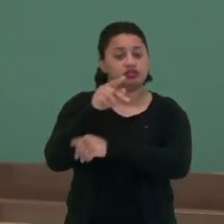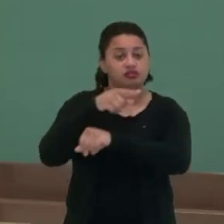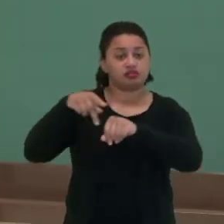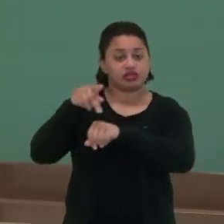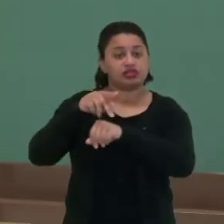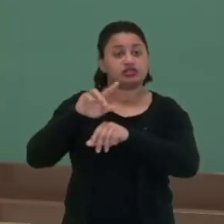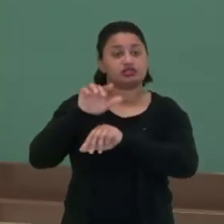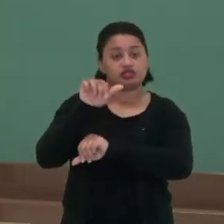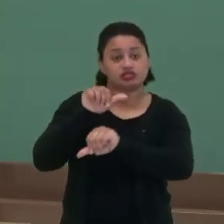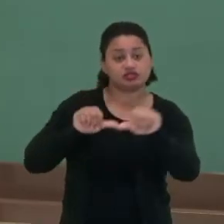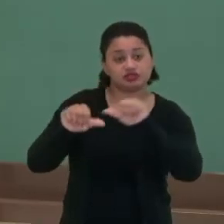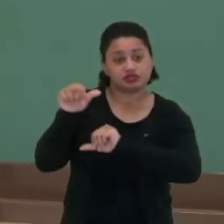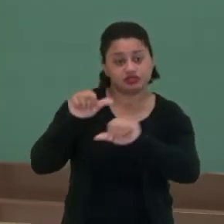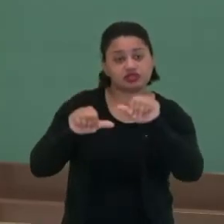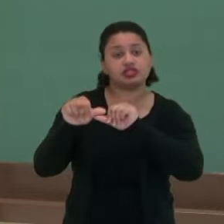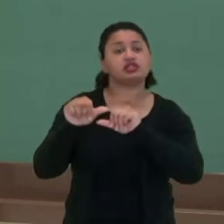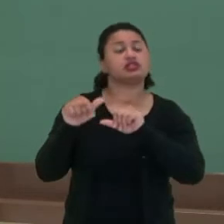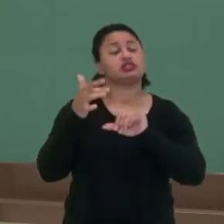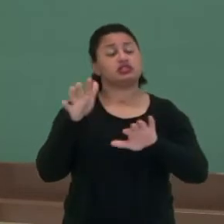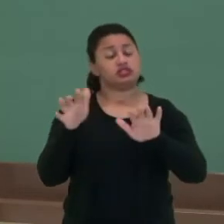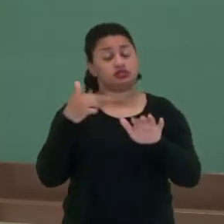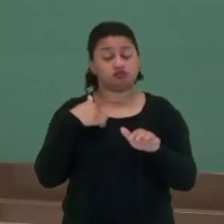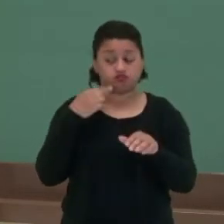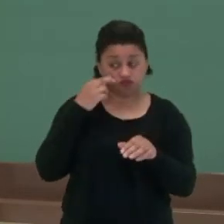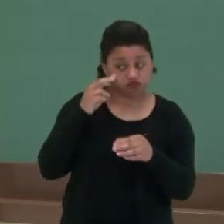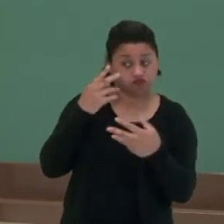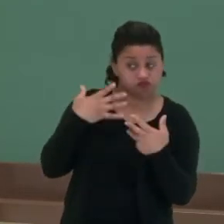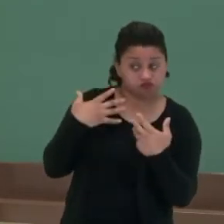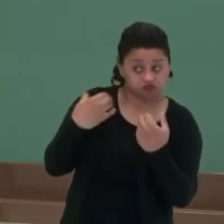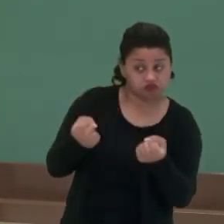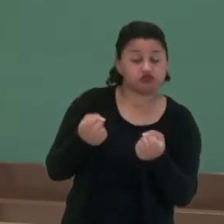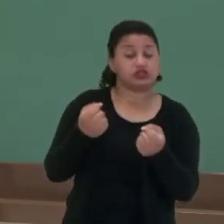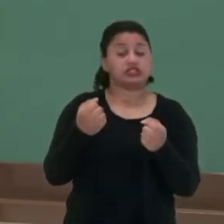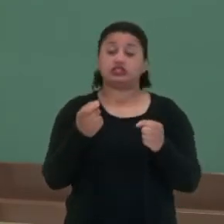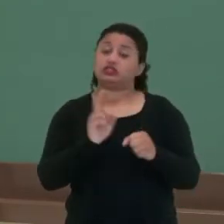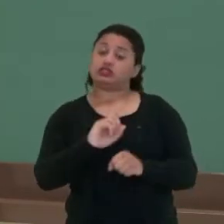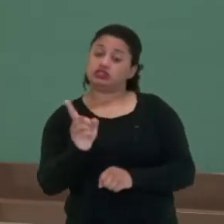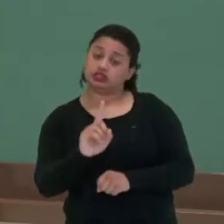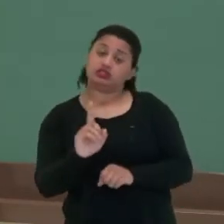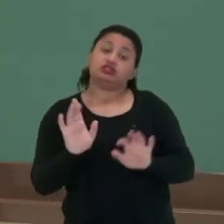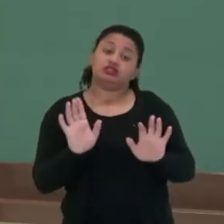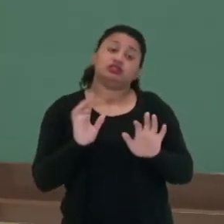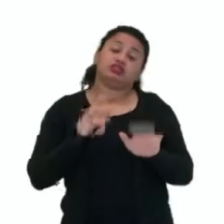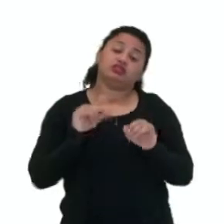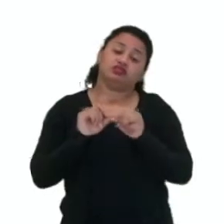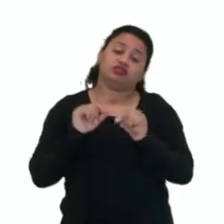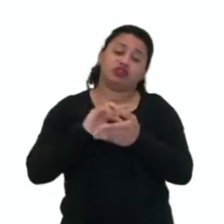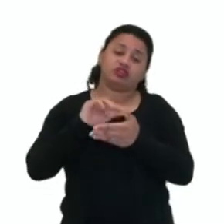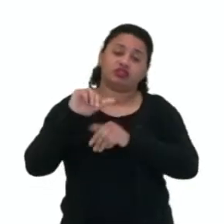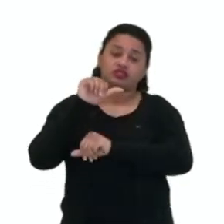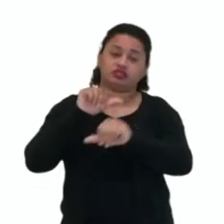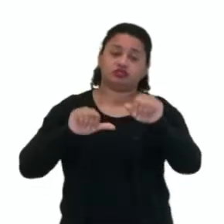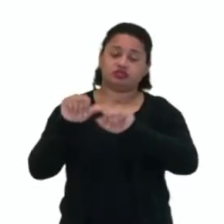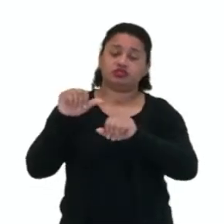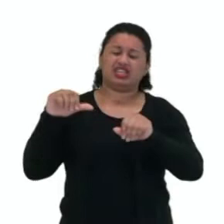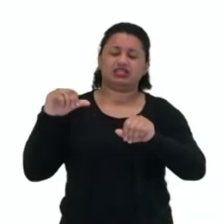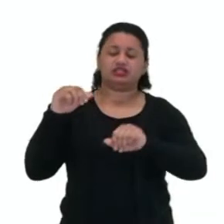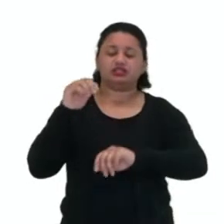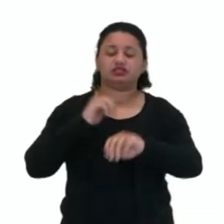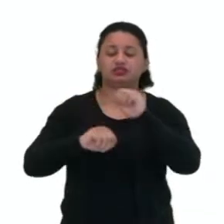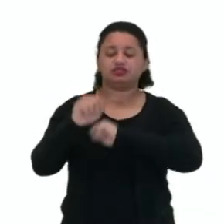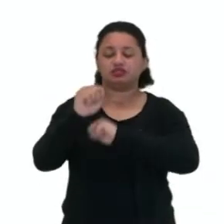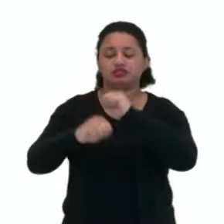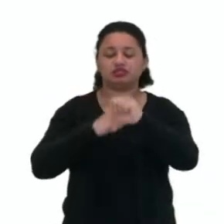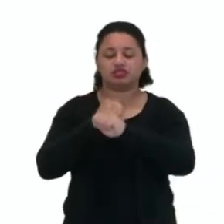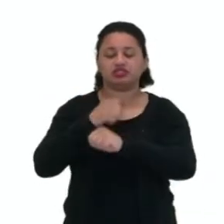ali, às vezes acabaram sendo bem vistas, às vezes não, e isso resultou em uma série de mudanças. E em 1979